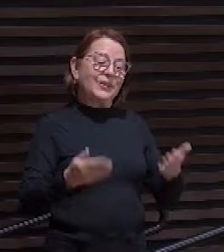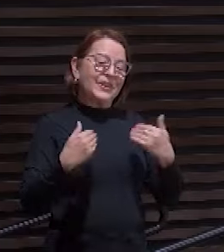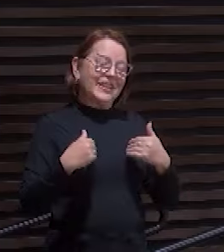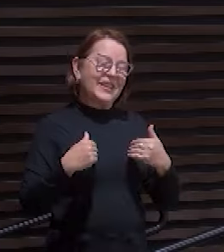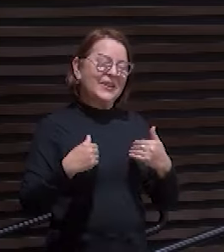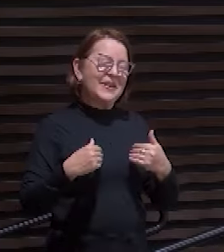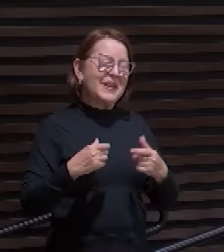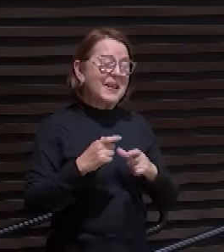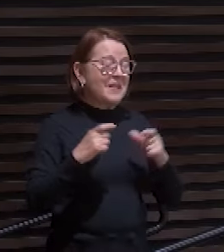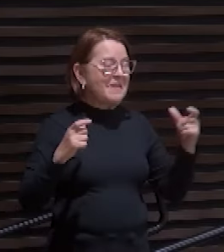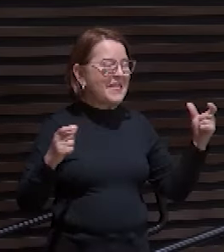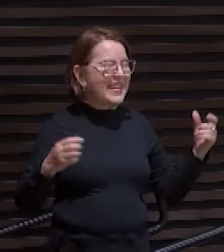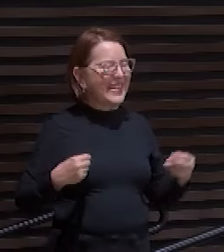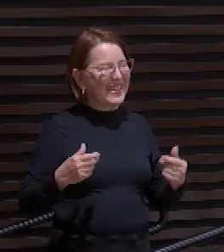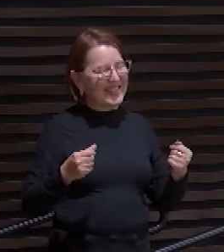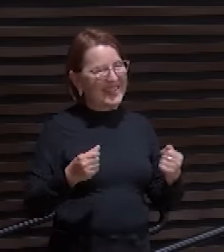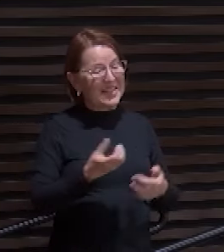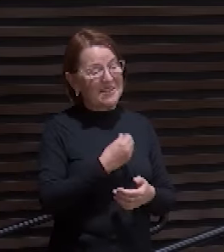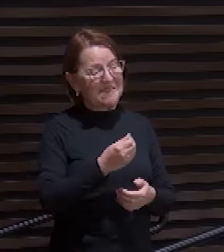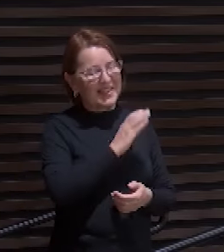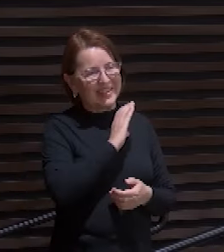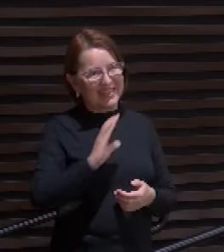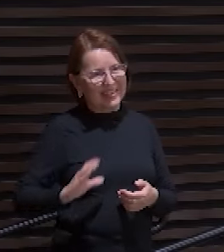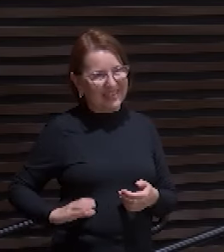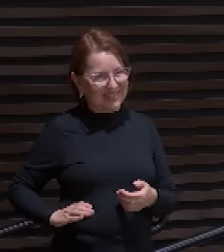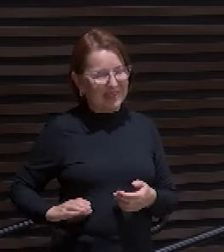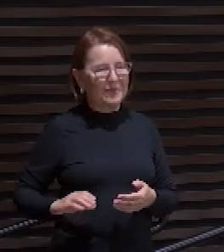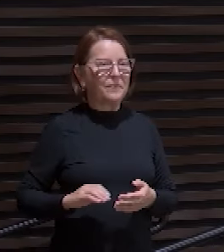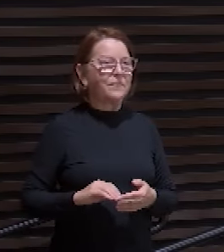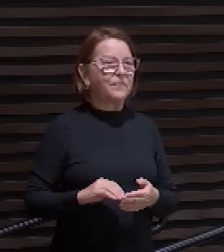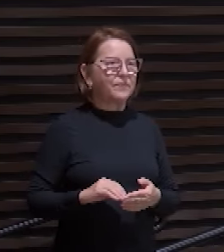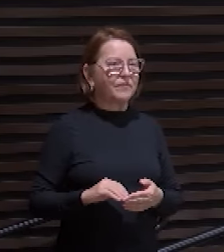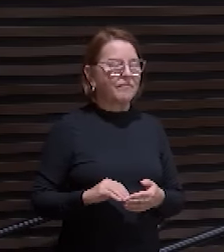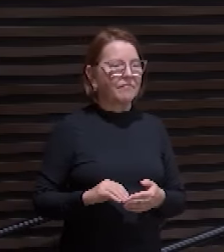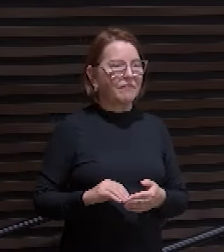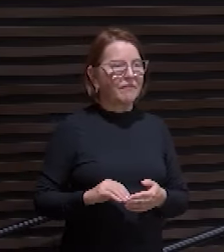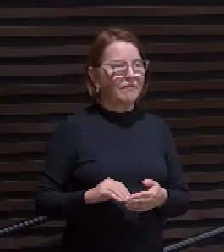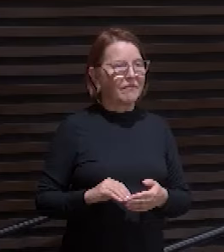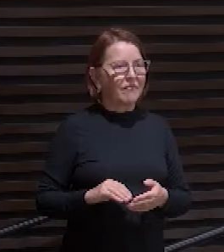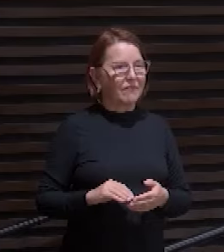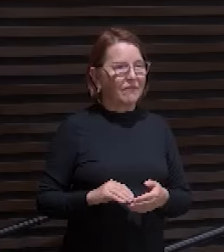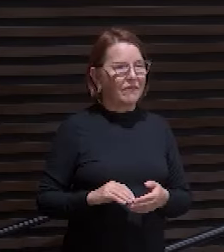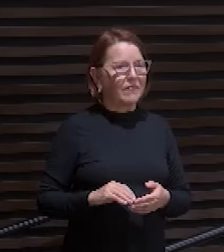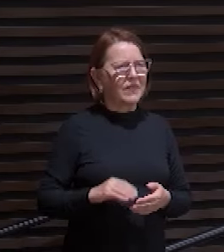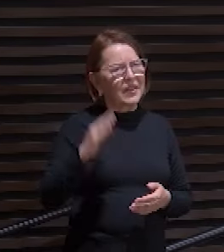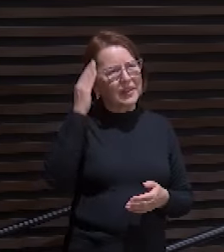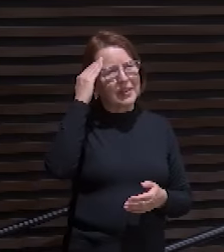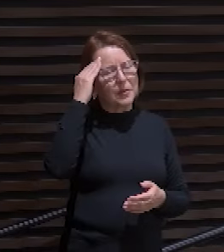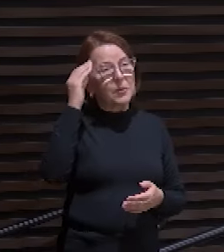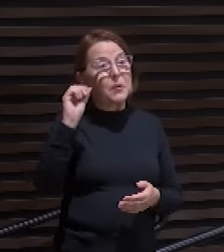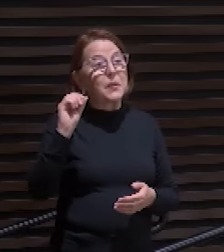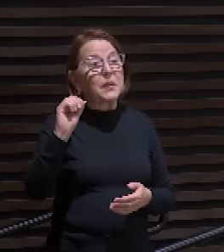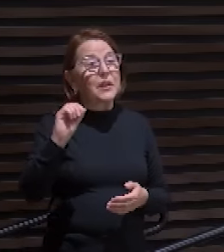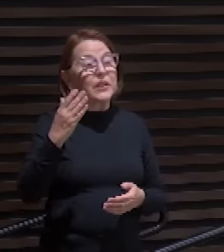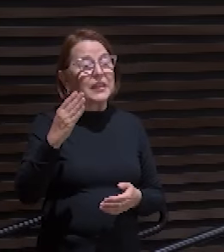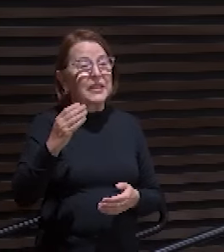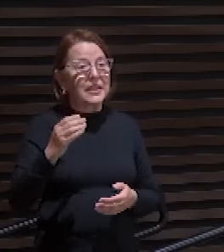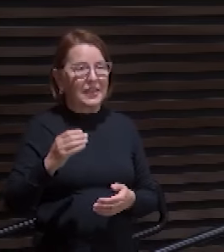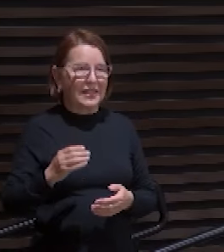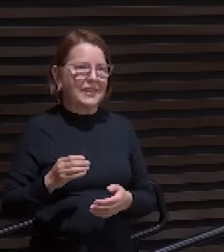em nós. E cabe a nós agora olharmos para Ele. Sabe por que vai acontecer? A depressão vai entrando.